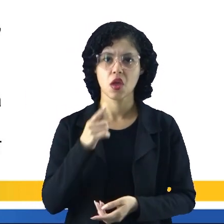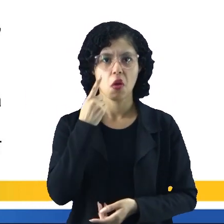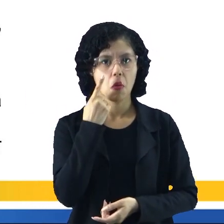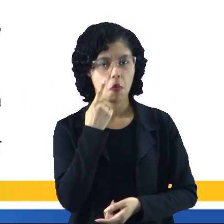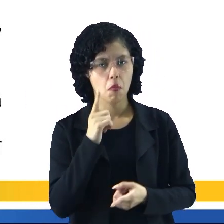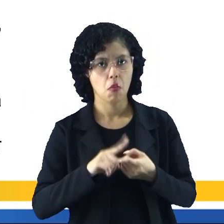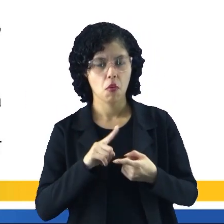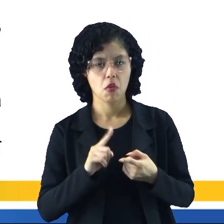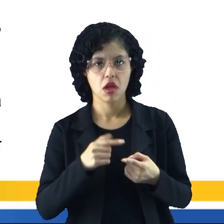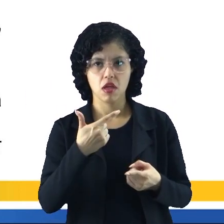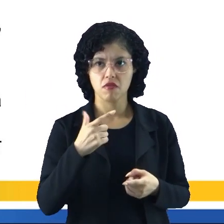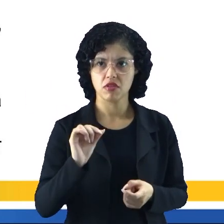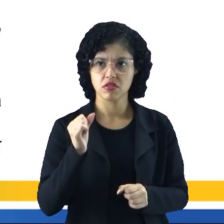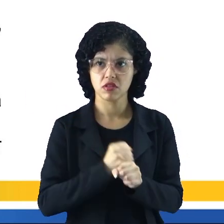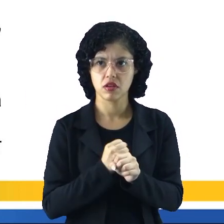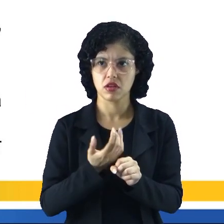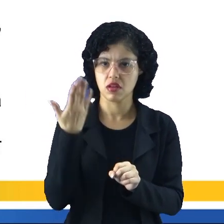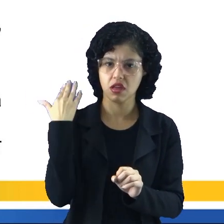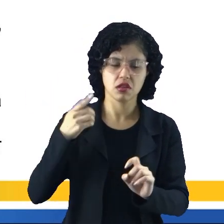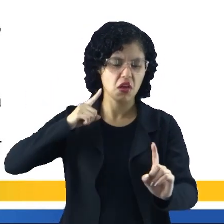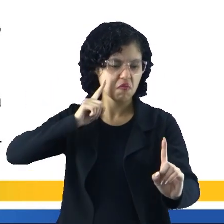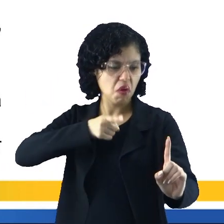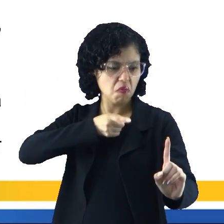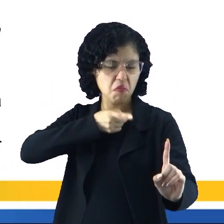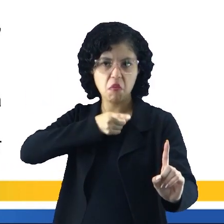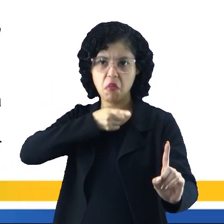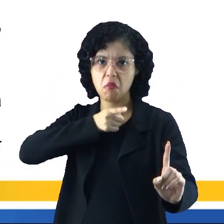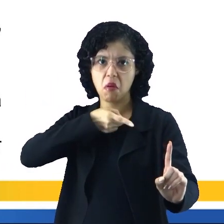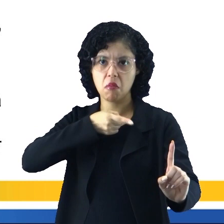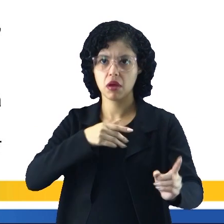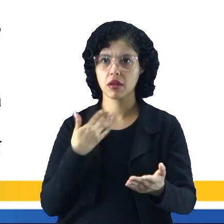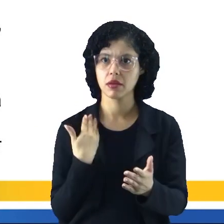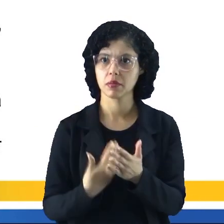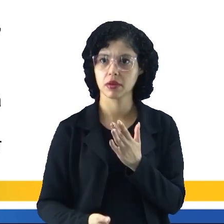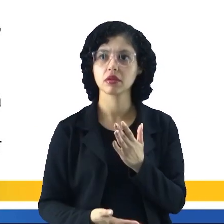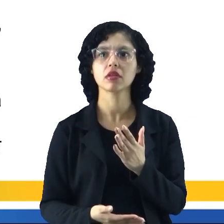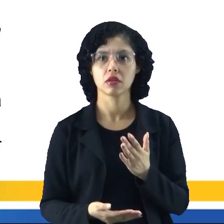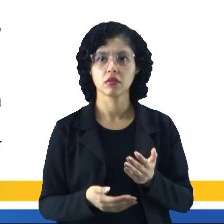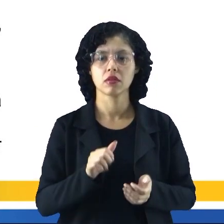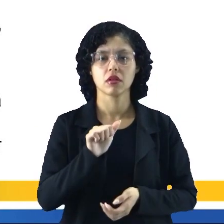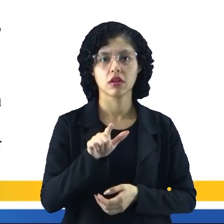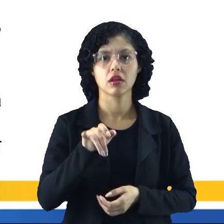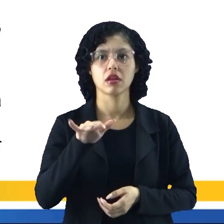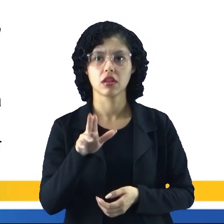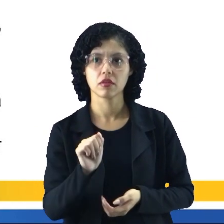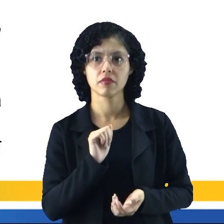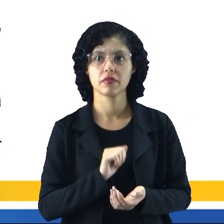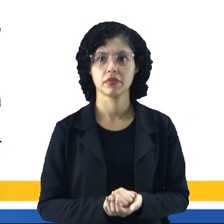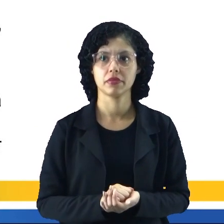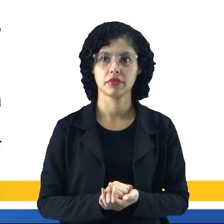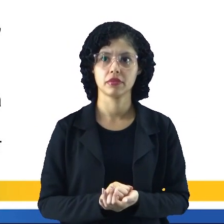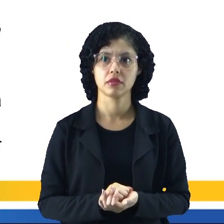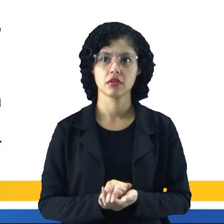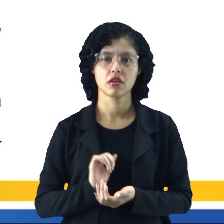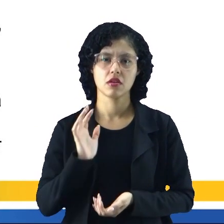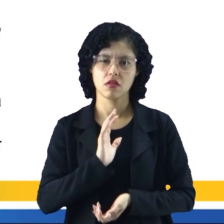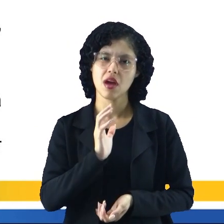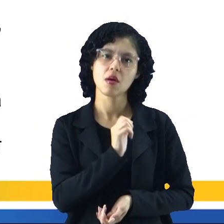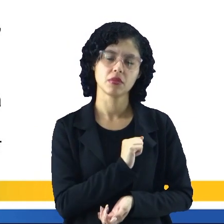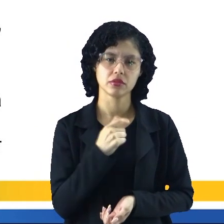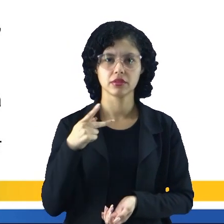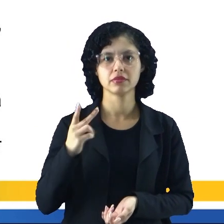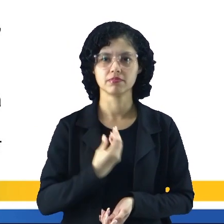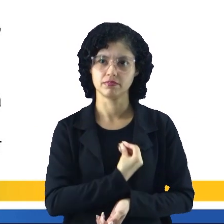humilhado publicamente durante uma festa e perdeu Helena que era Elaine Moraes um antiga e eterna paixão